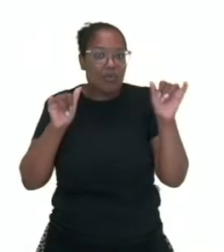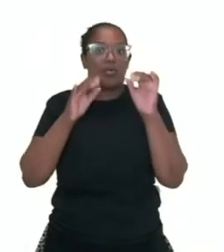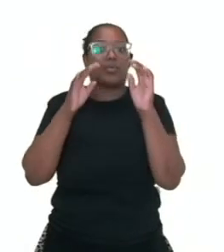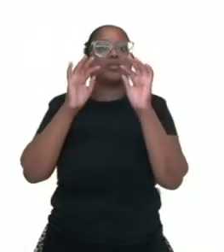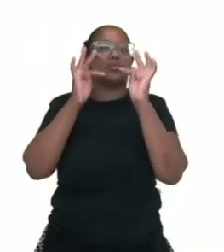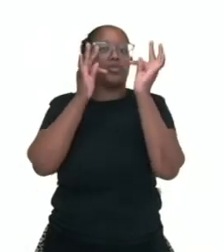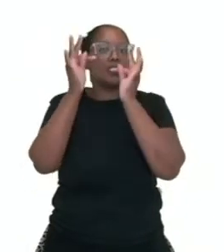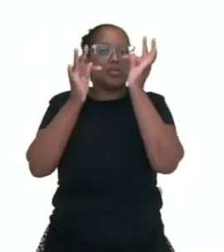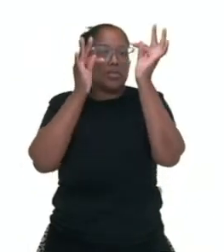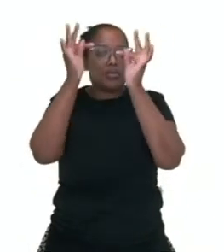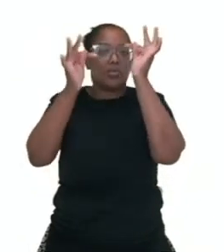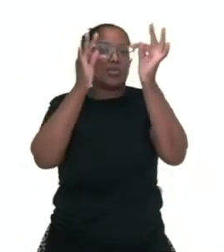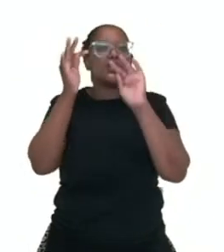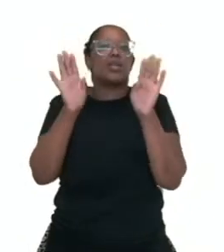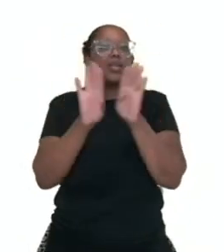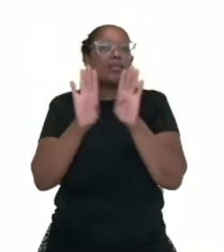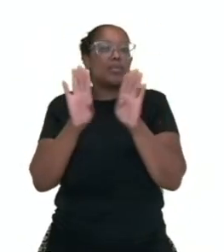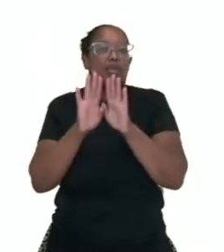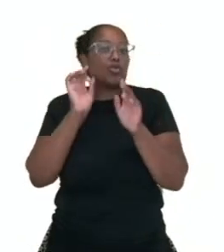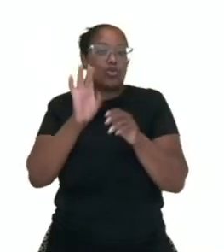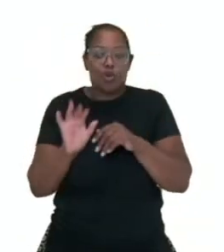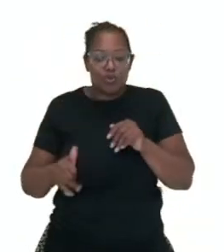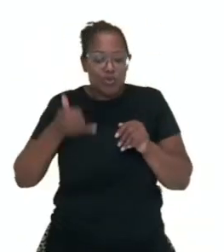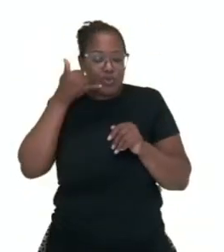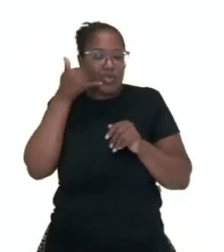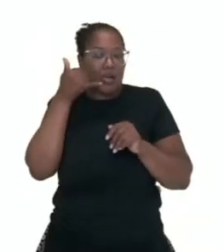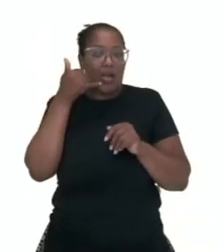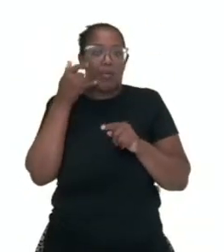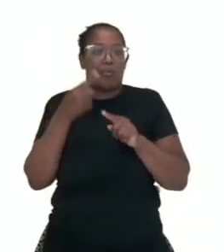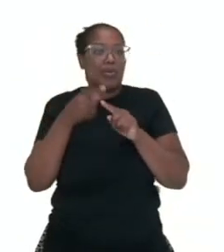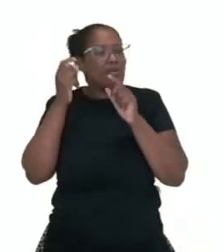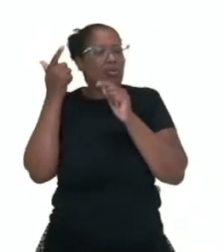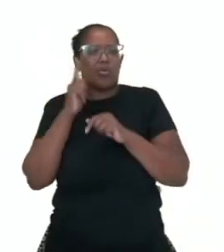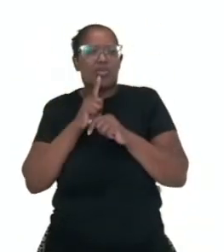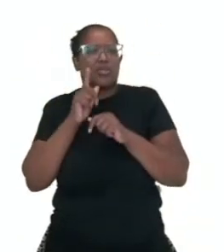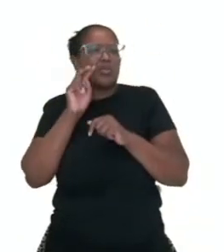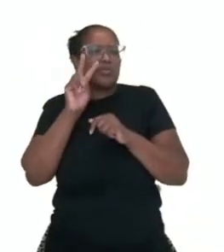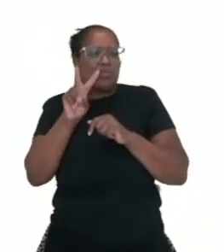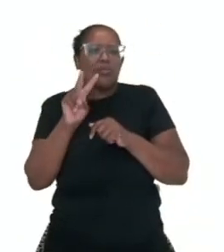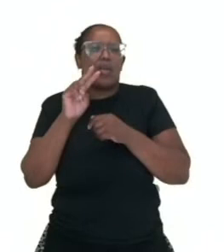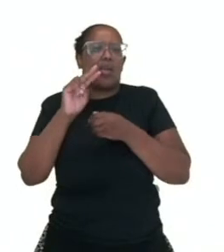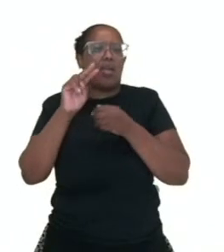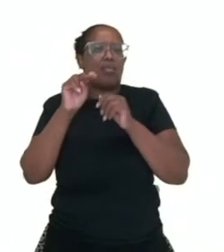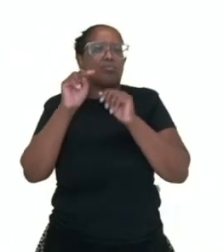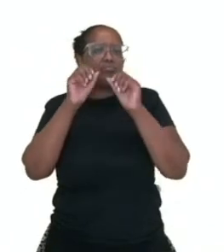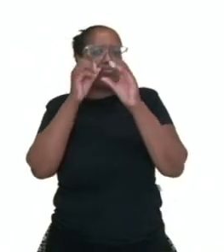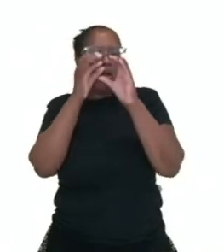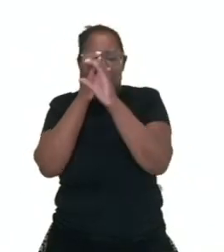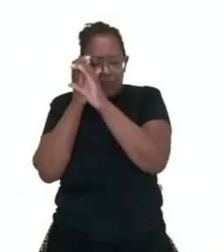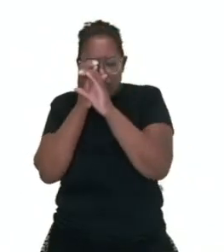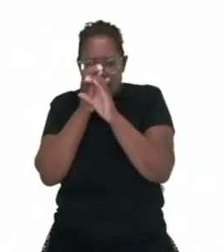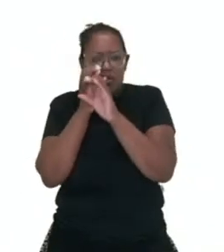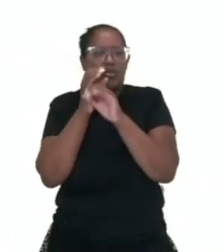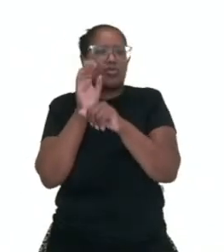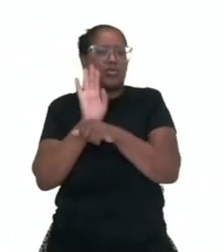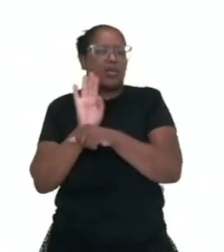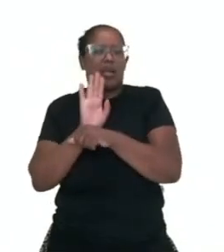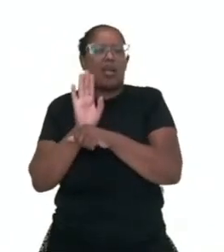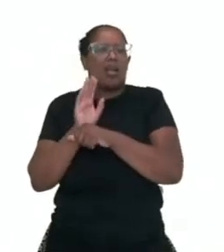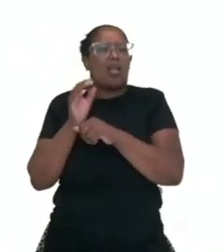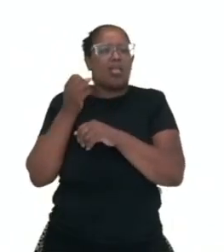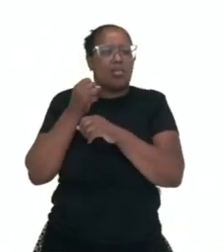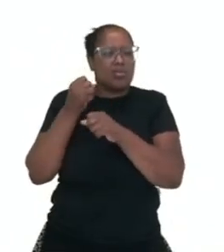tecnológicas, convertendo-se em um aparelho multimídia. Aqueles antigos telefones móveis, né, o